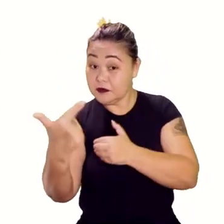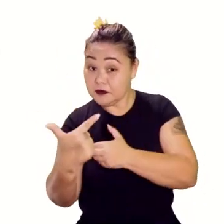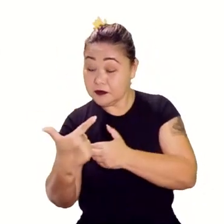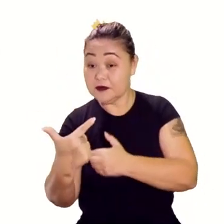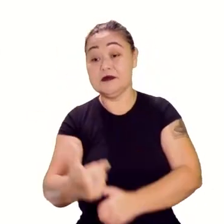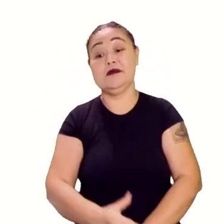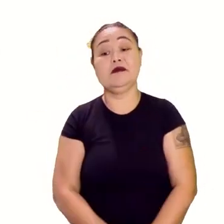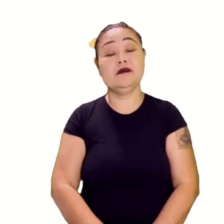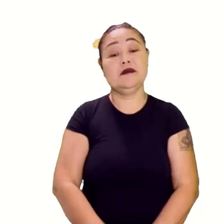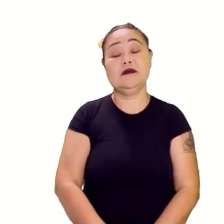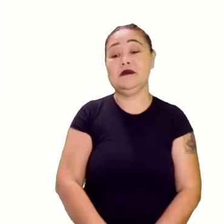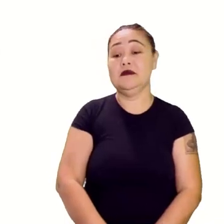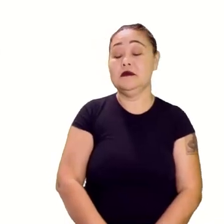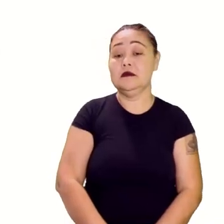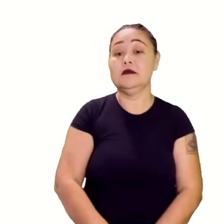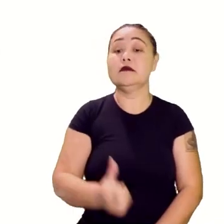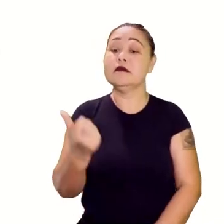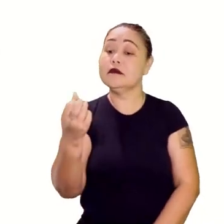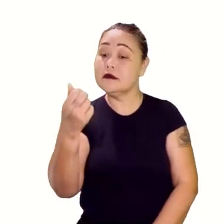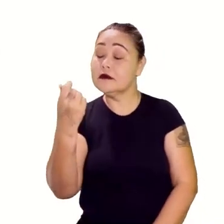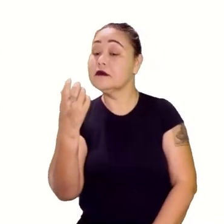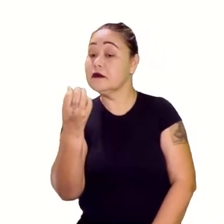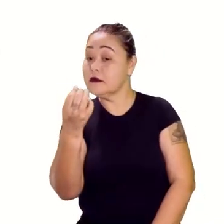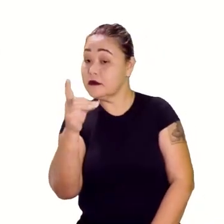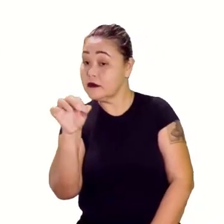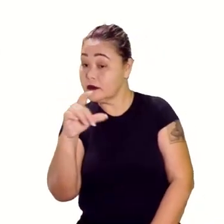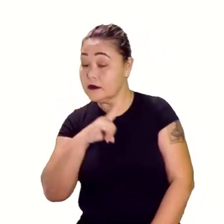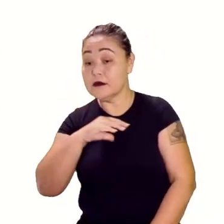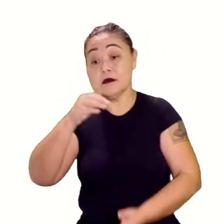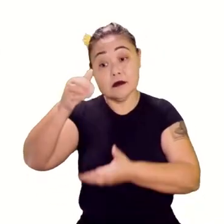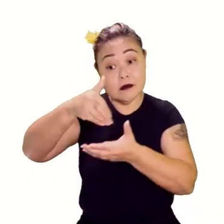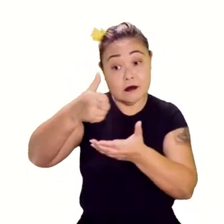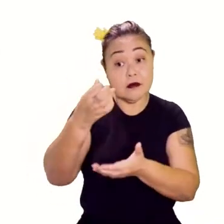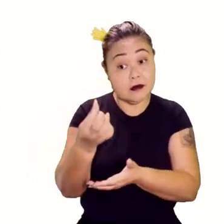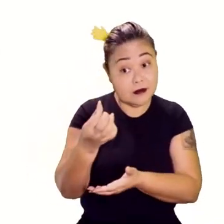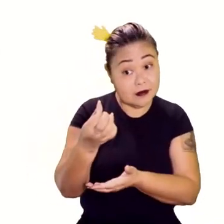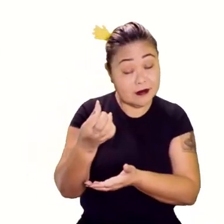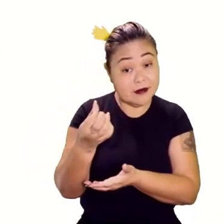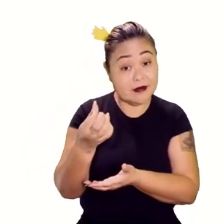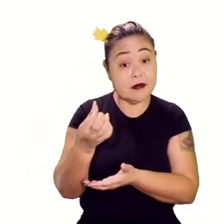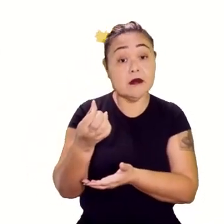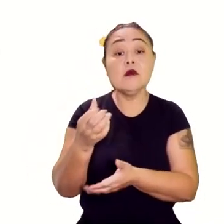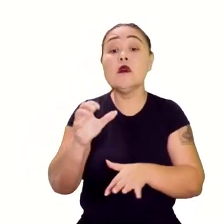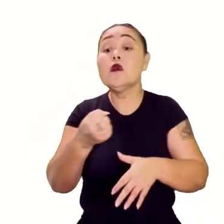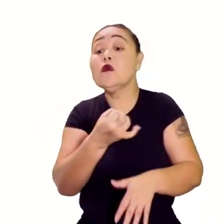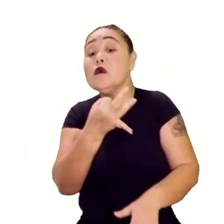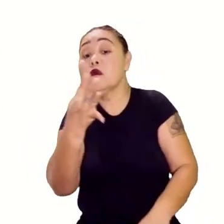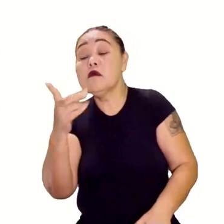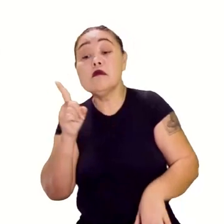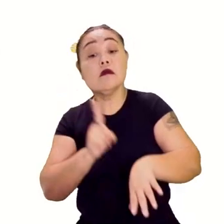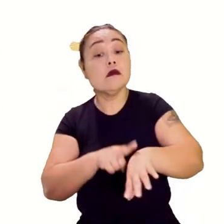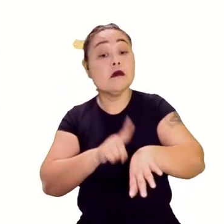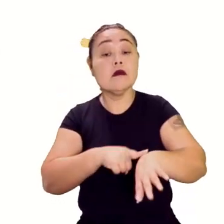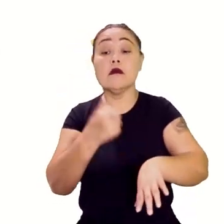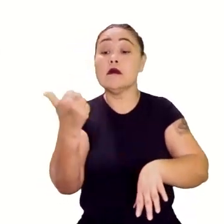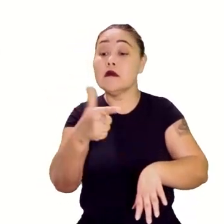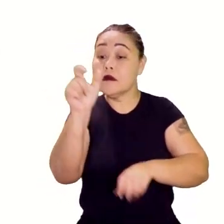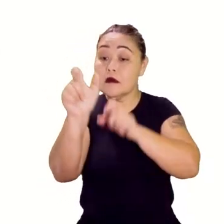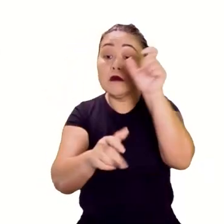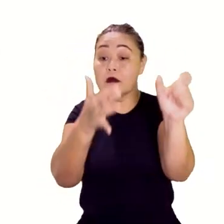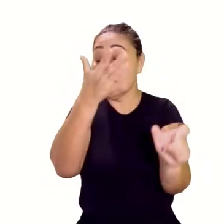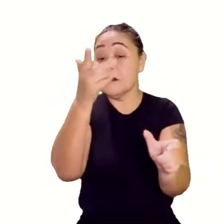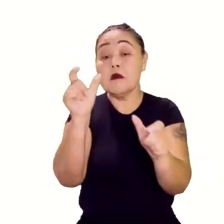buracos. 6 homens levam 6 dias para cavar 6 buracos. Quanto tempo levaram